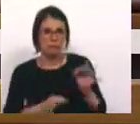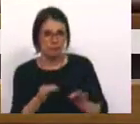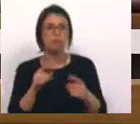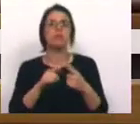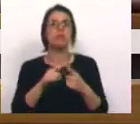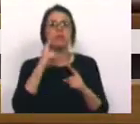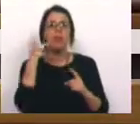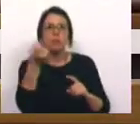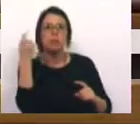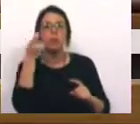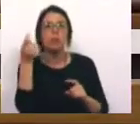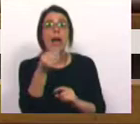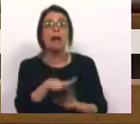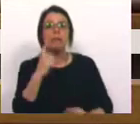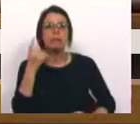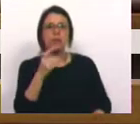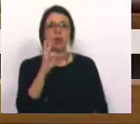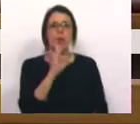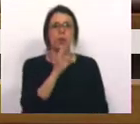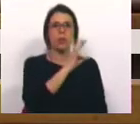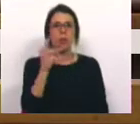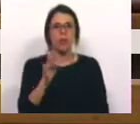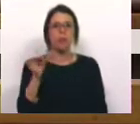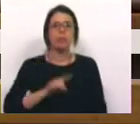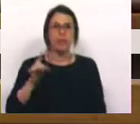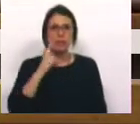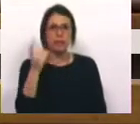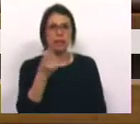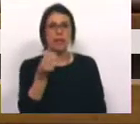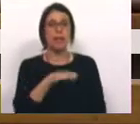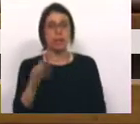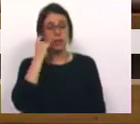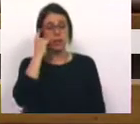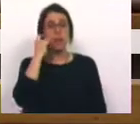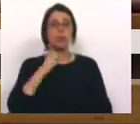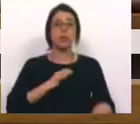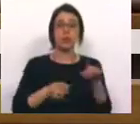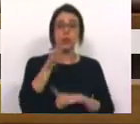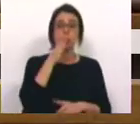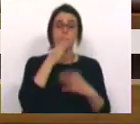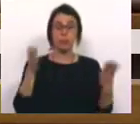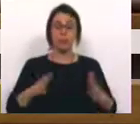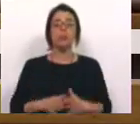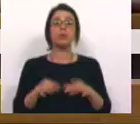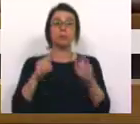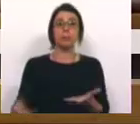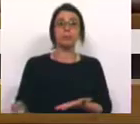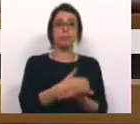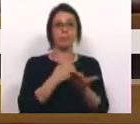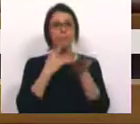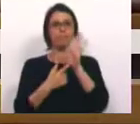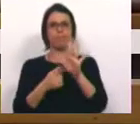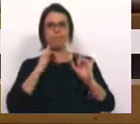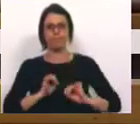e fizeram buscas por crianças 44 vezes. Senhoras e senhores deputados, estes dados